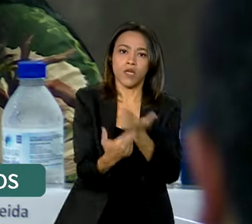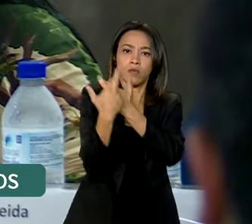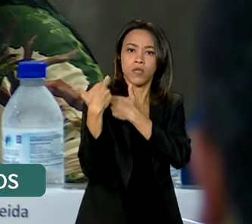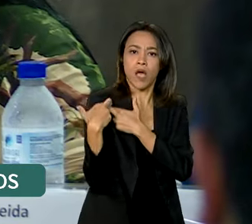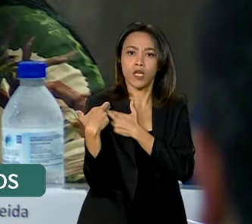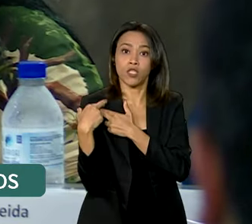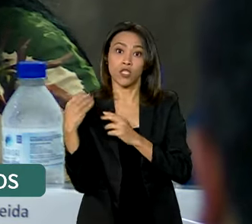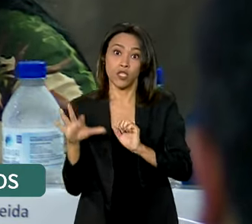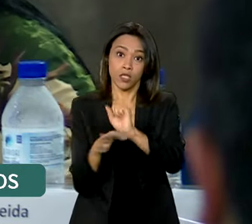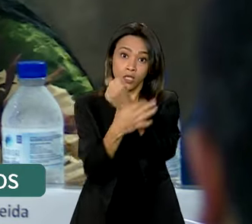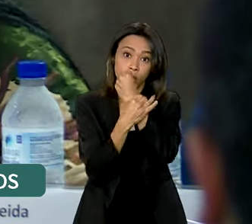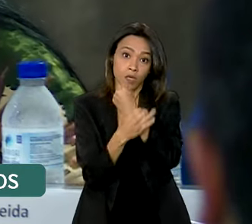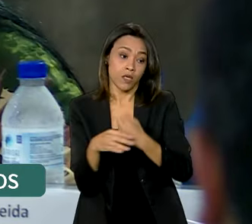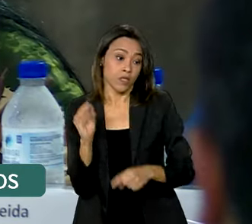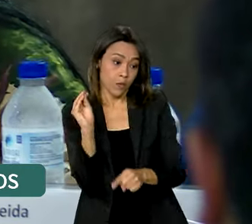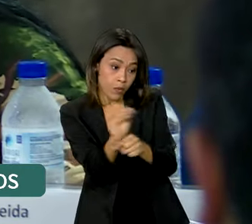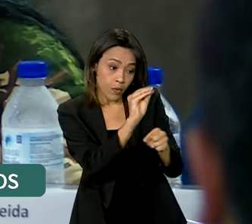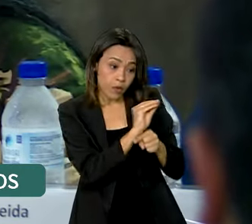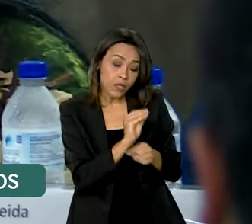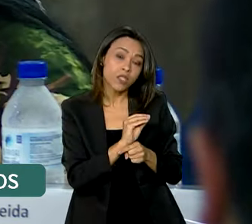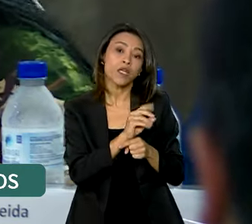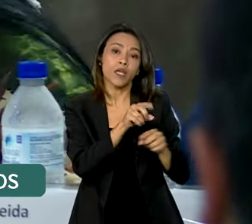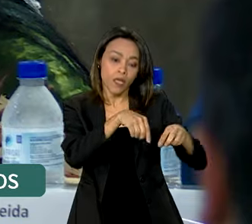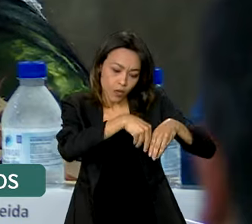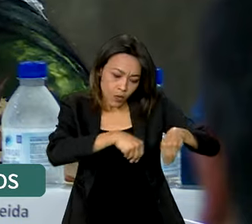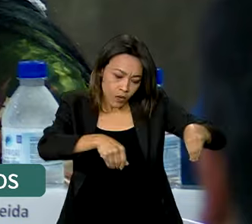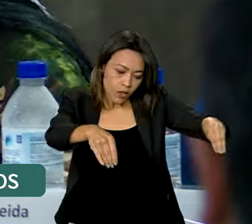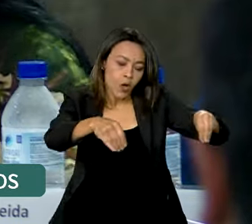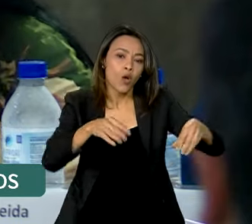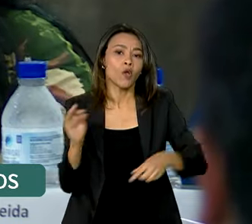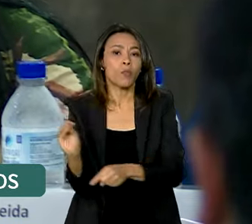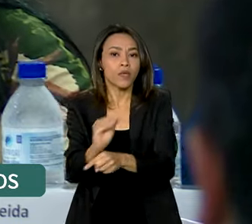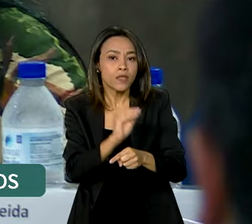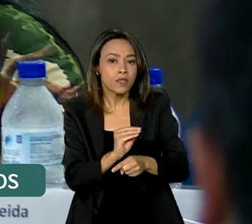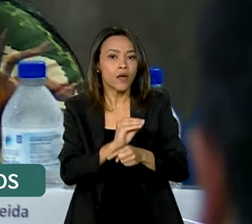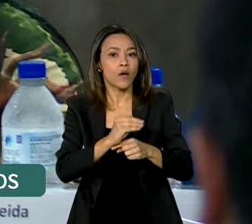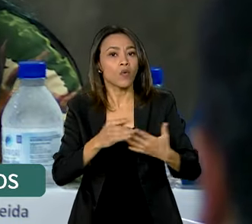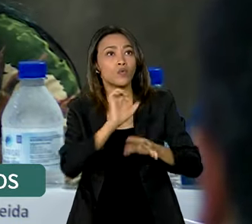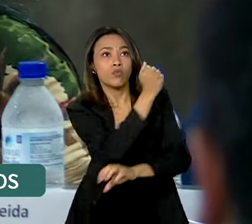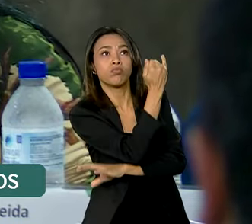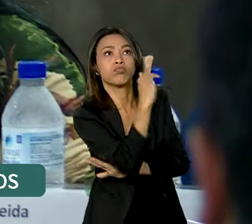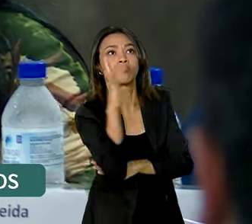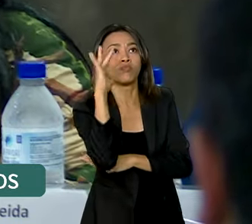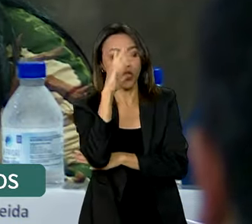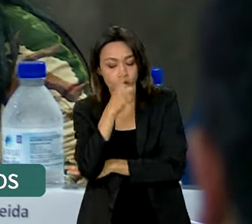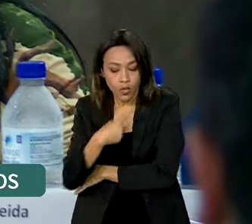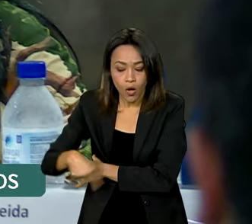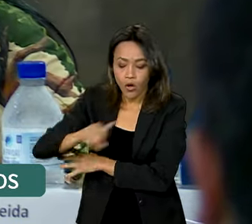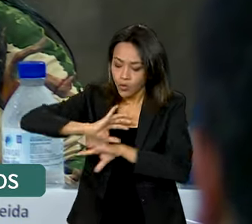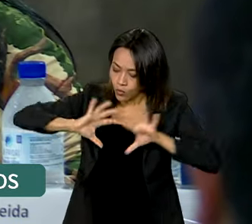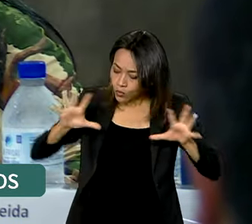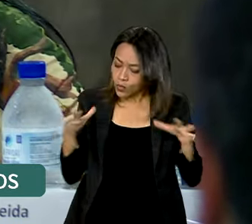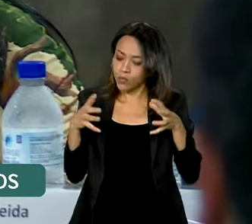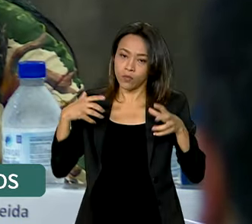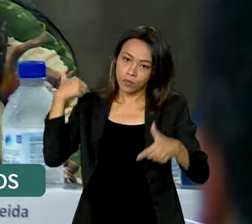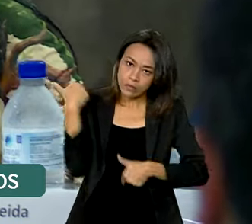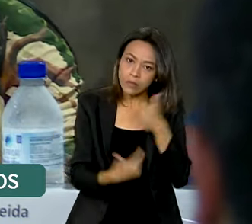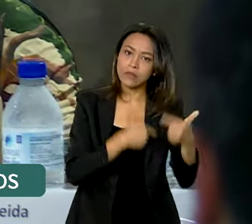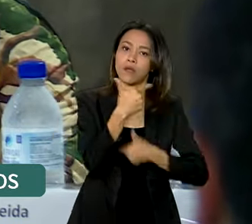povos indígenas, na proteção dos territórios, na proteção do meio ambiente, né, de estarmos juntos buscando uma forma